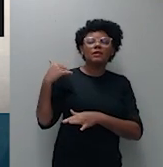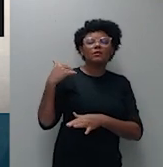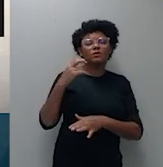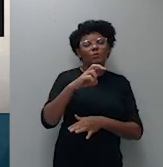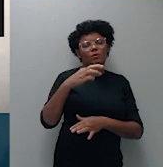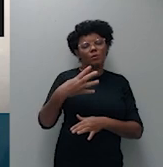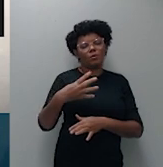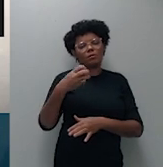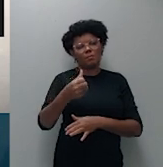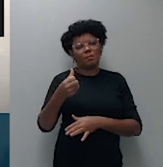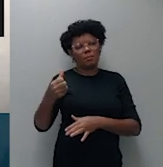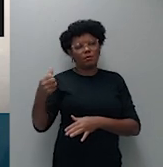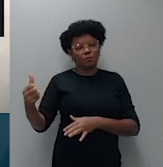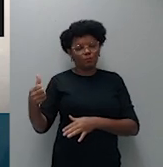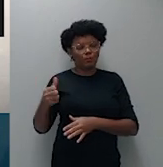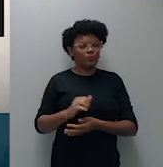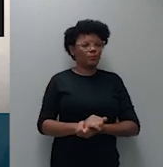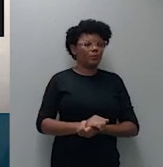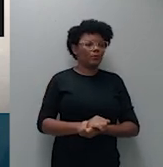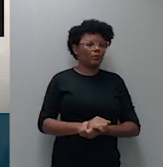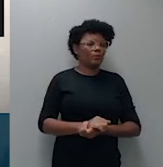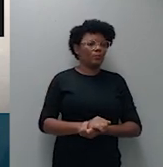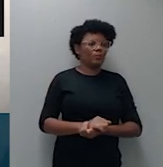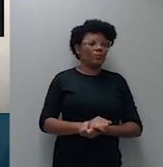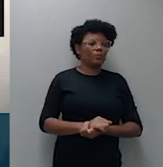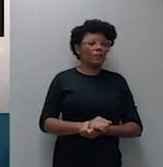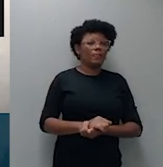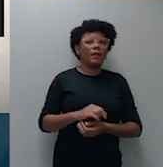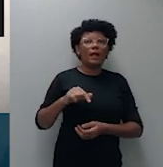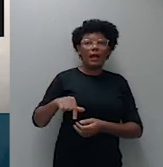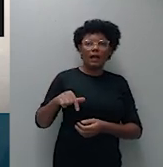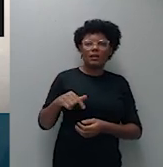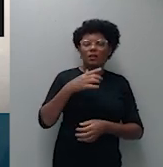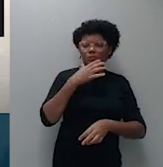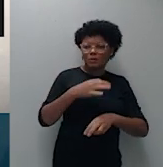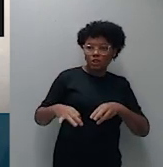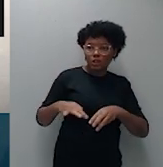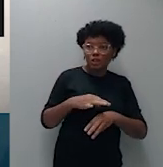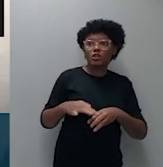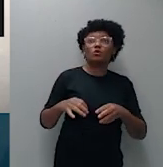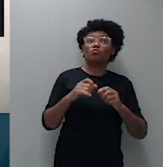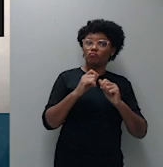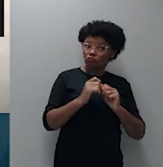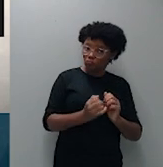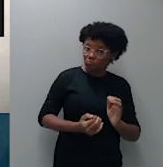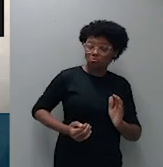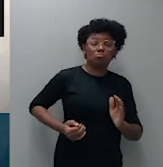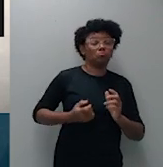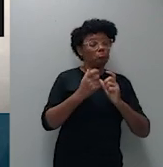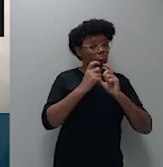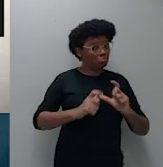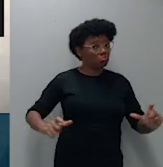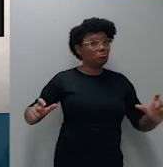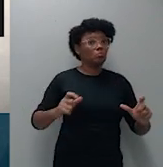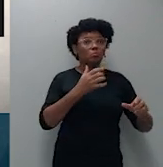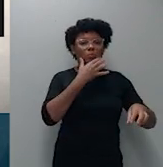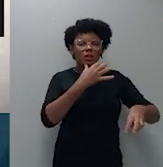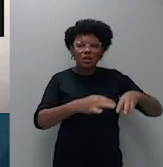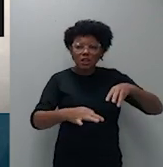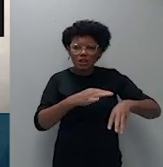54661 dentre os ministros a produção foi muito elevada